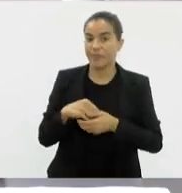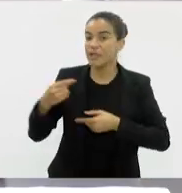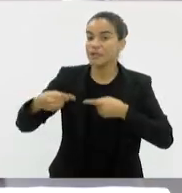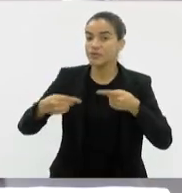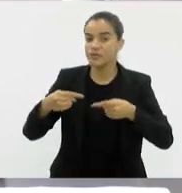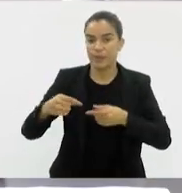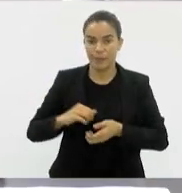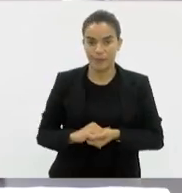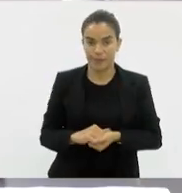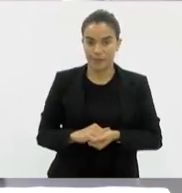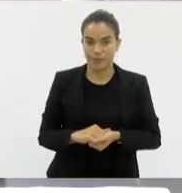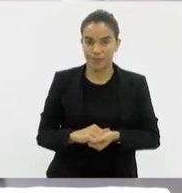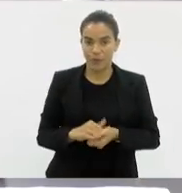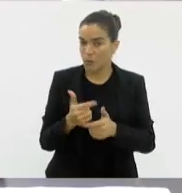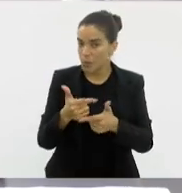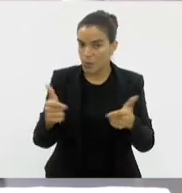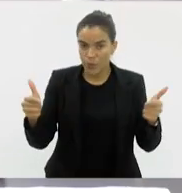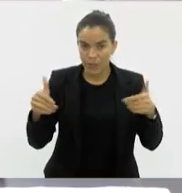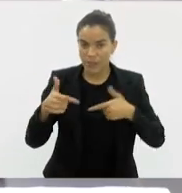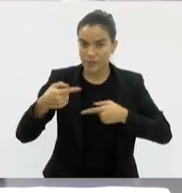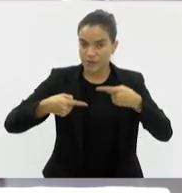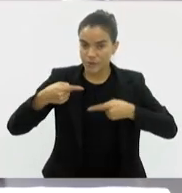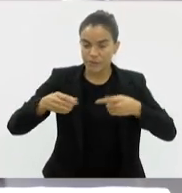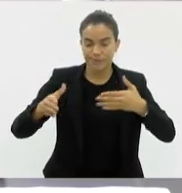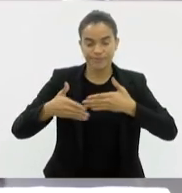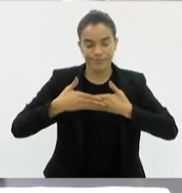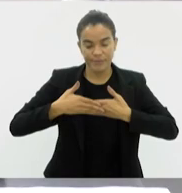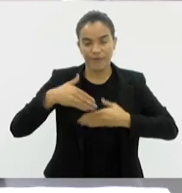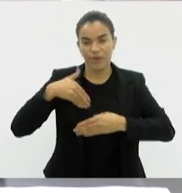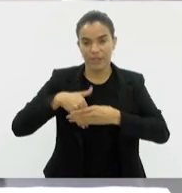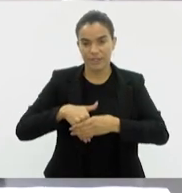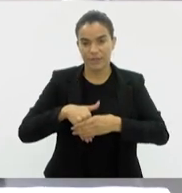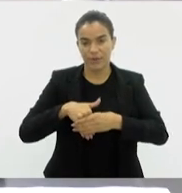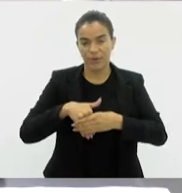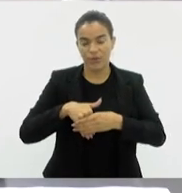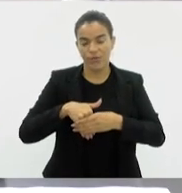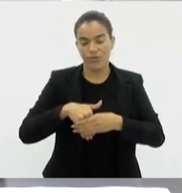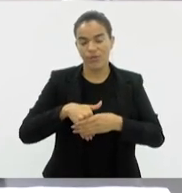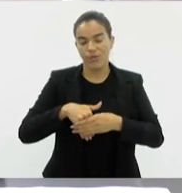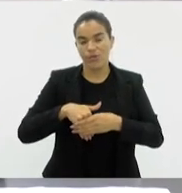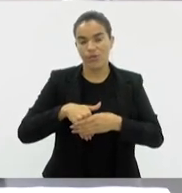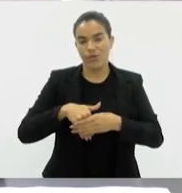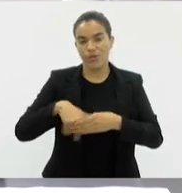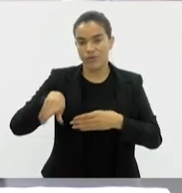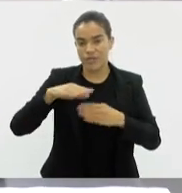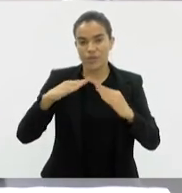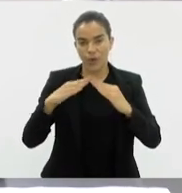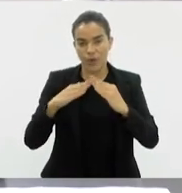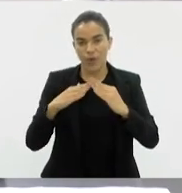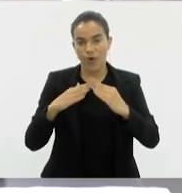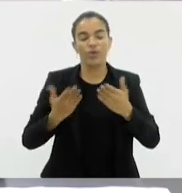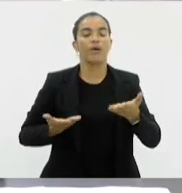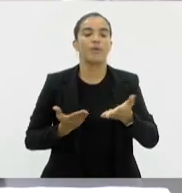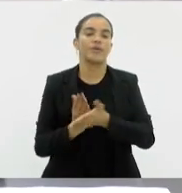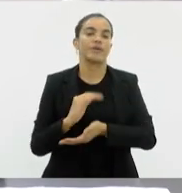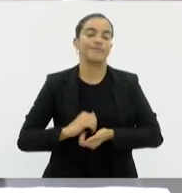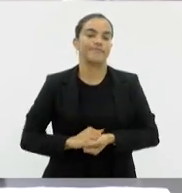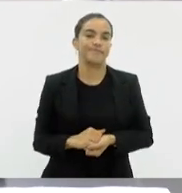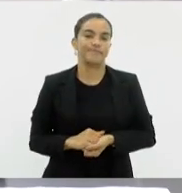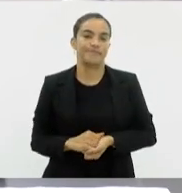discussão. Não havendo quem queira discutir, encerrada a discussão. Senhores que aprovam, permaneçam como estão.